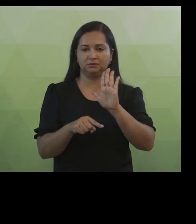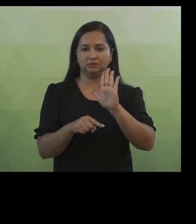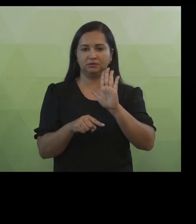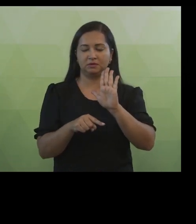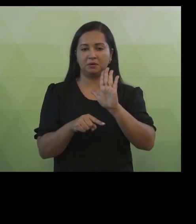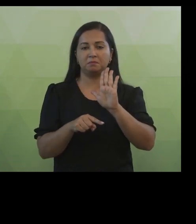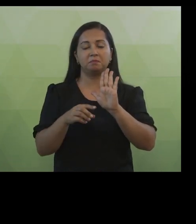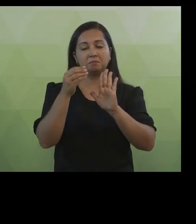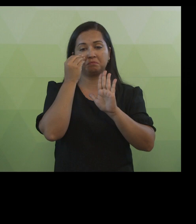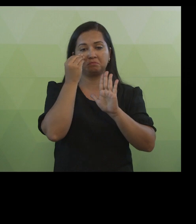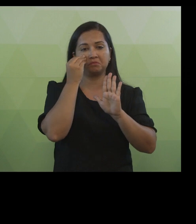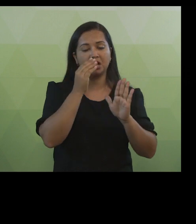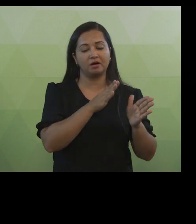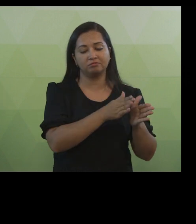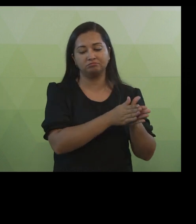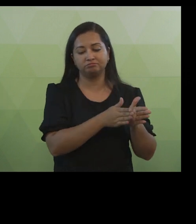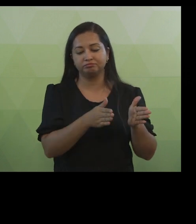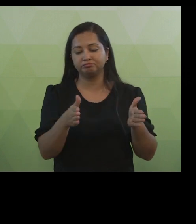o tratamento adequado.